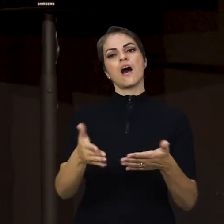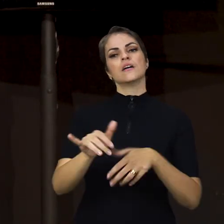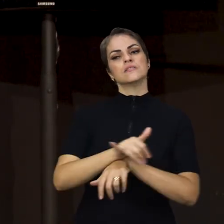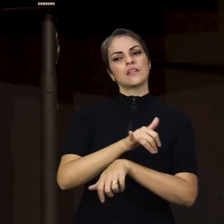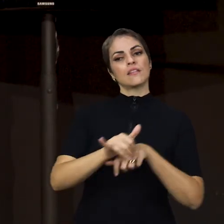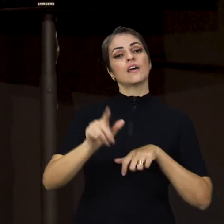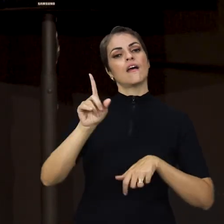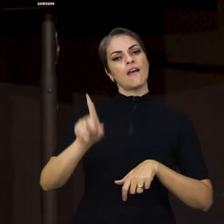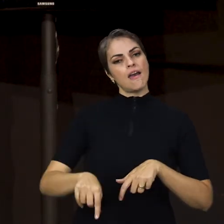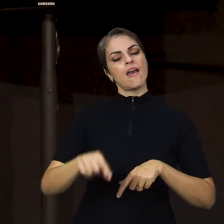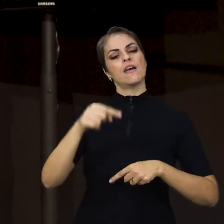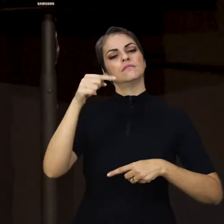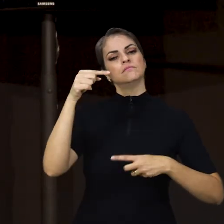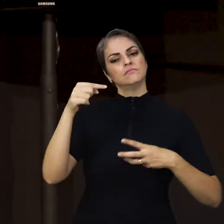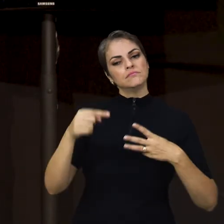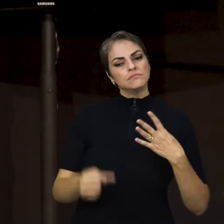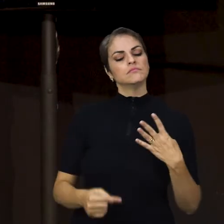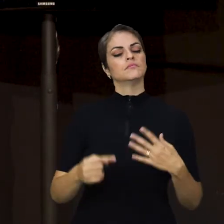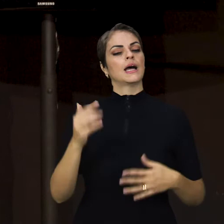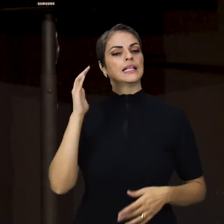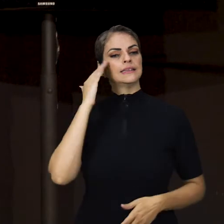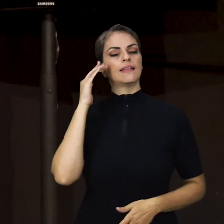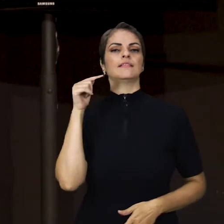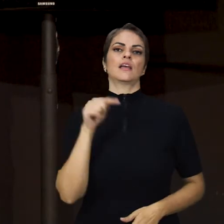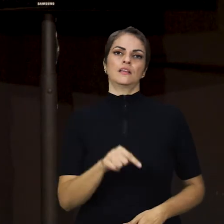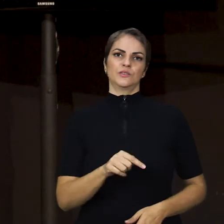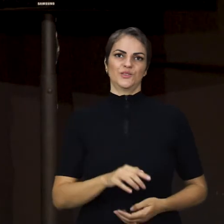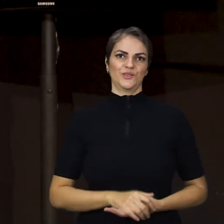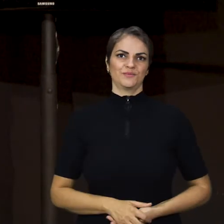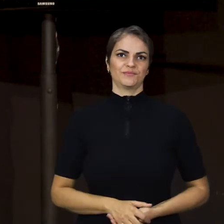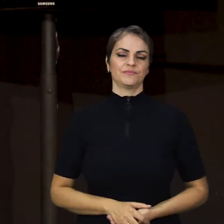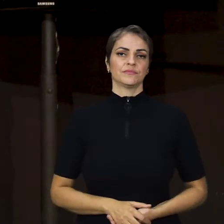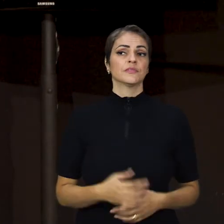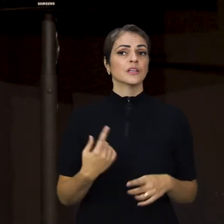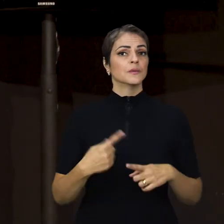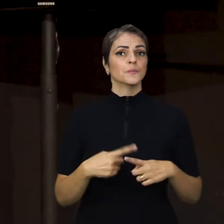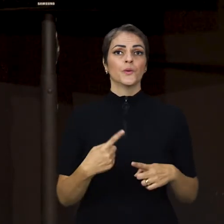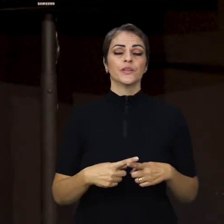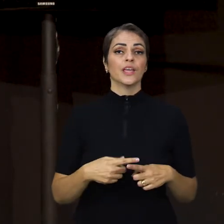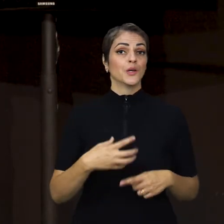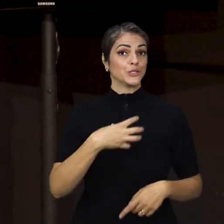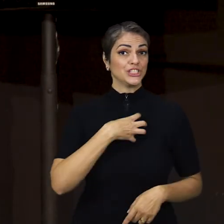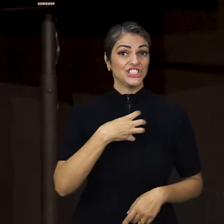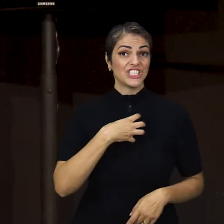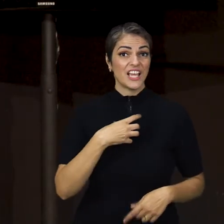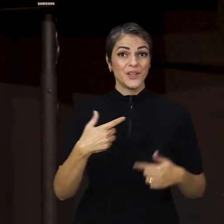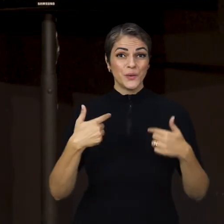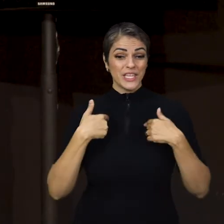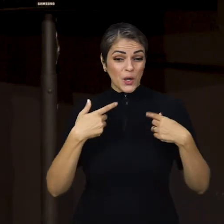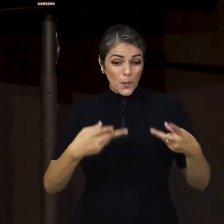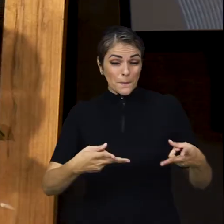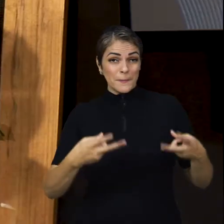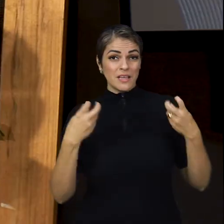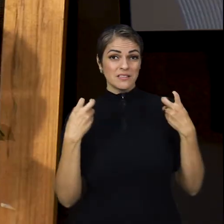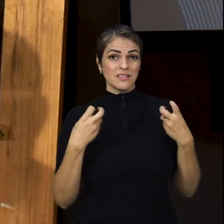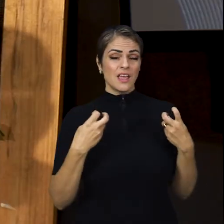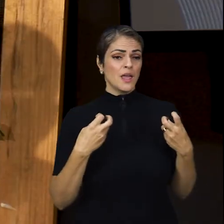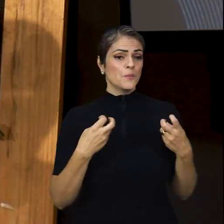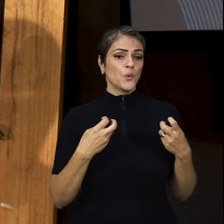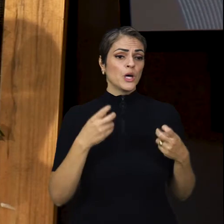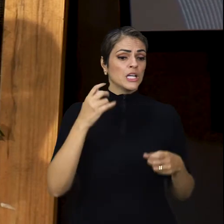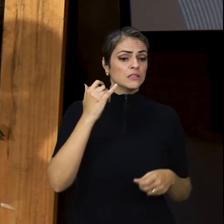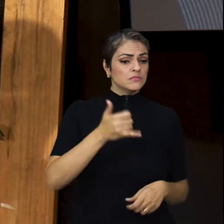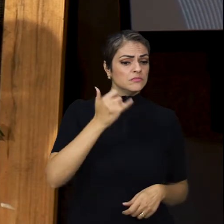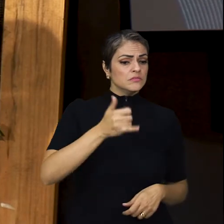específicos para a interpretação daquele gênero literário. Porque a maneira como eu interpreto uma narrativa, uma história, é muito diferente da maneira